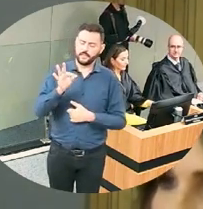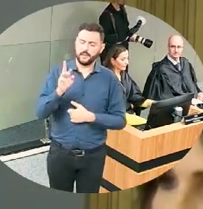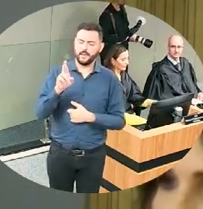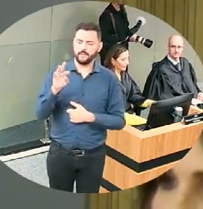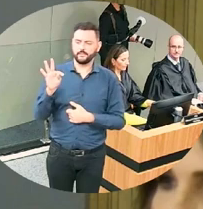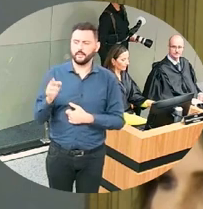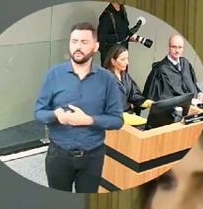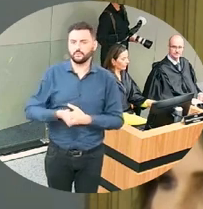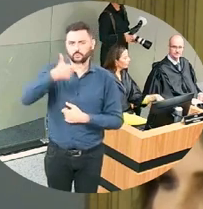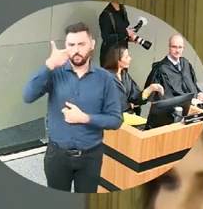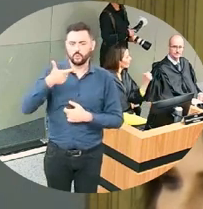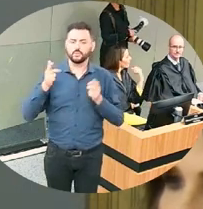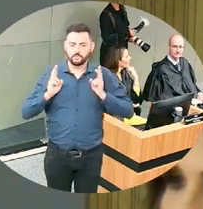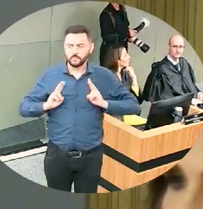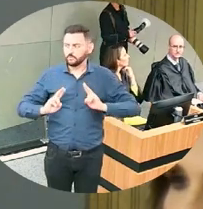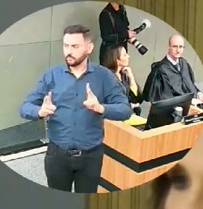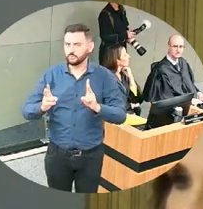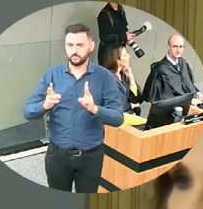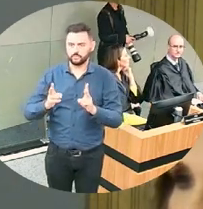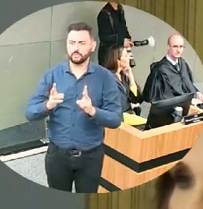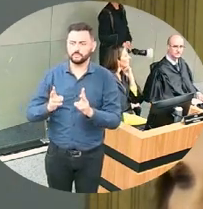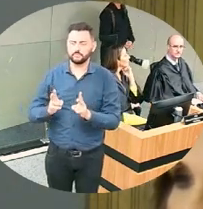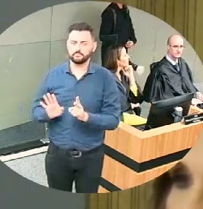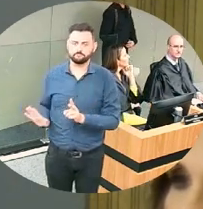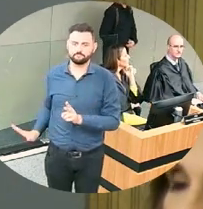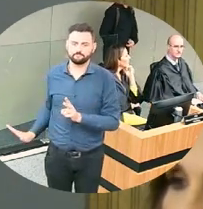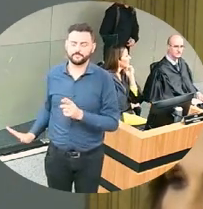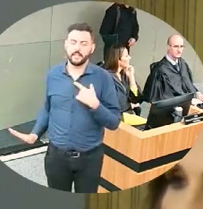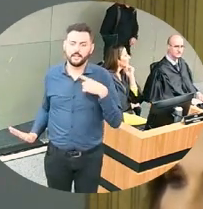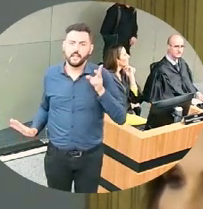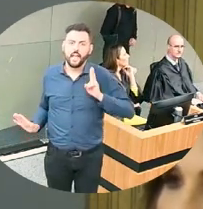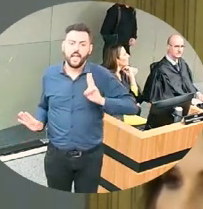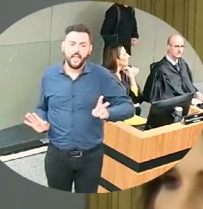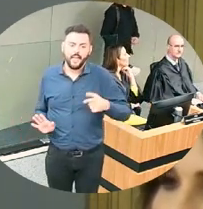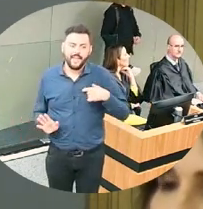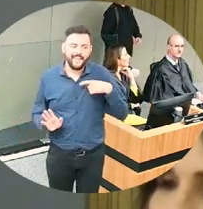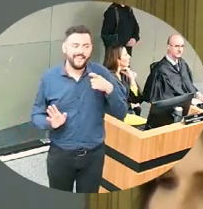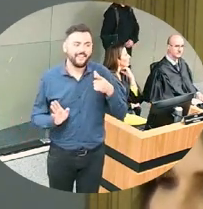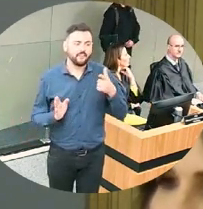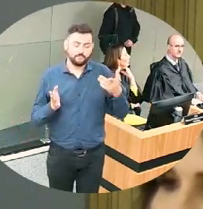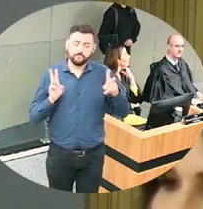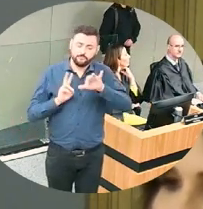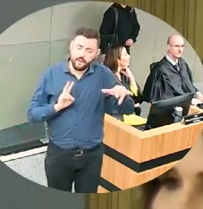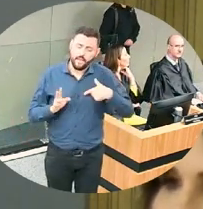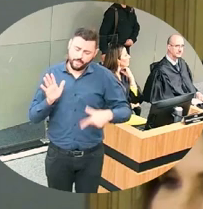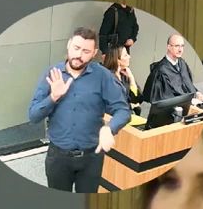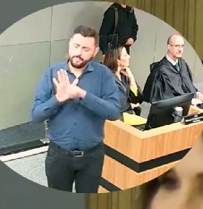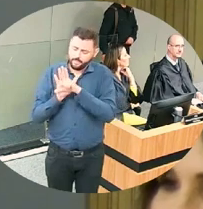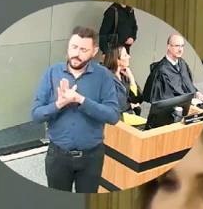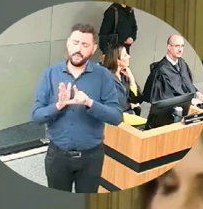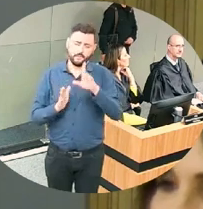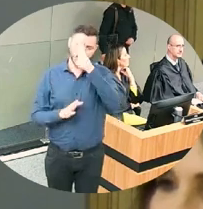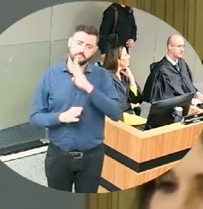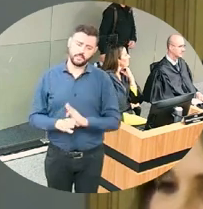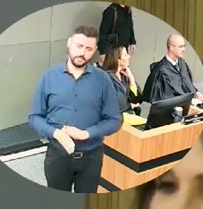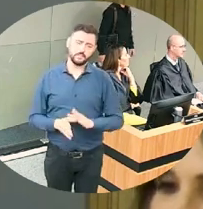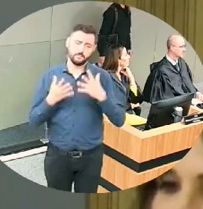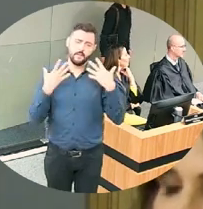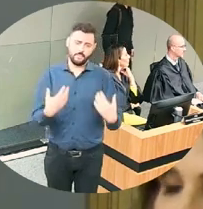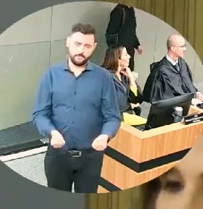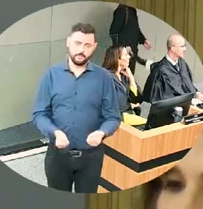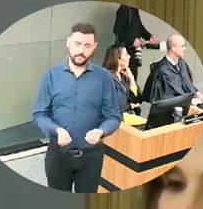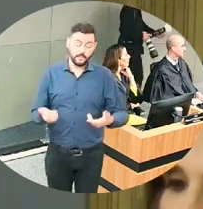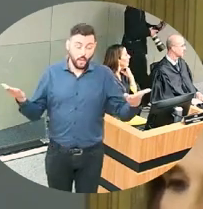Trabalho da 12ª região cumprindo e fazendo cumprir a constituição e as leis da República